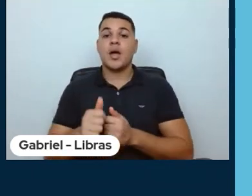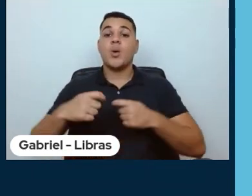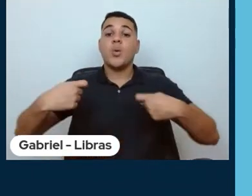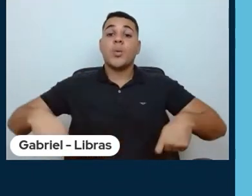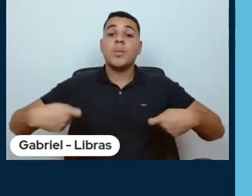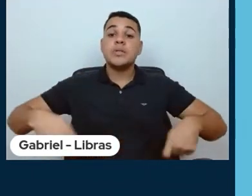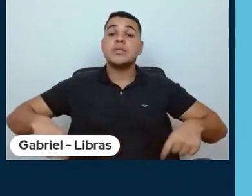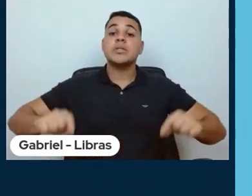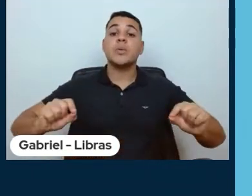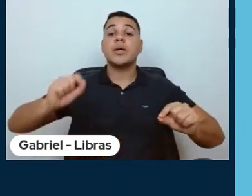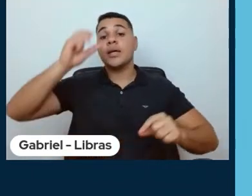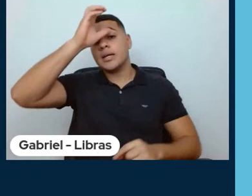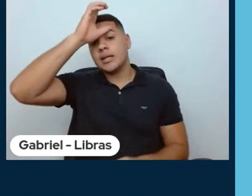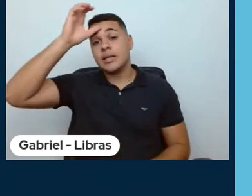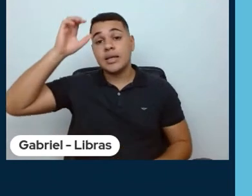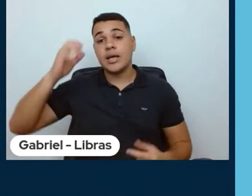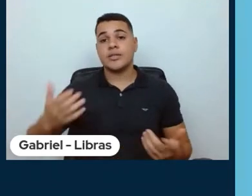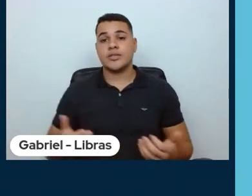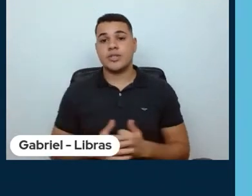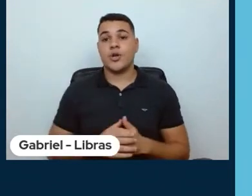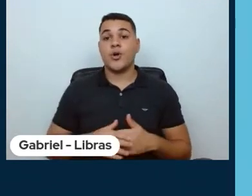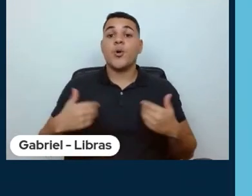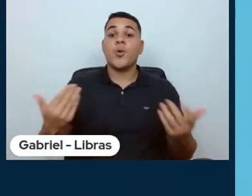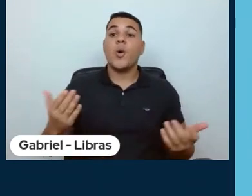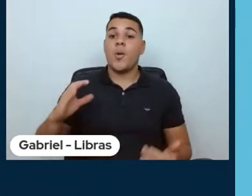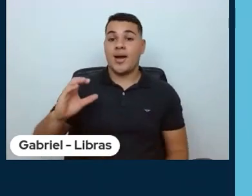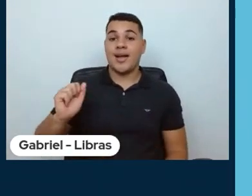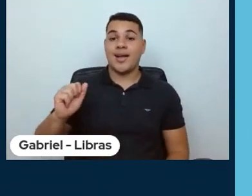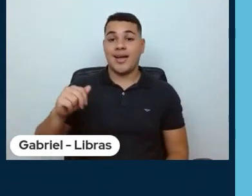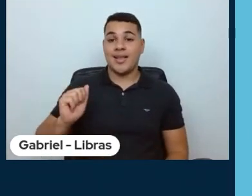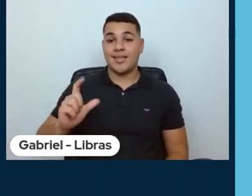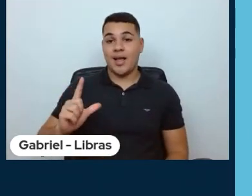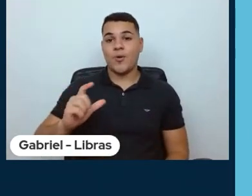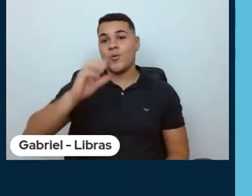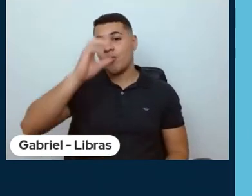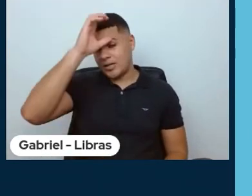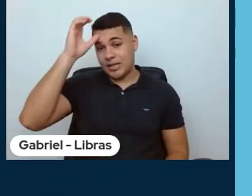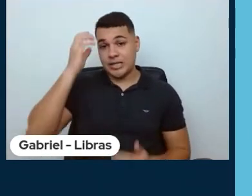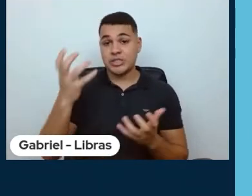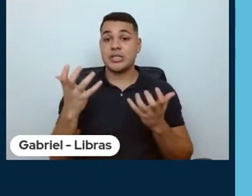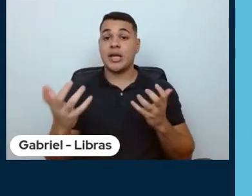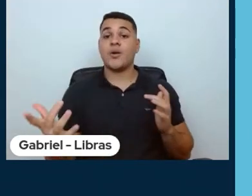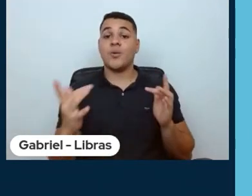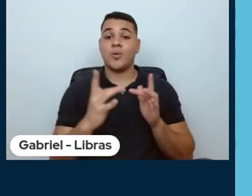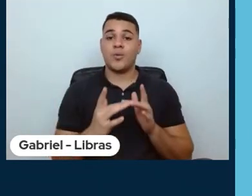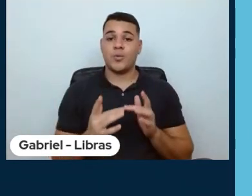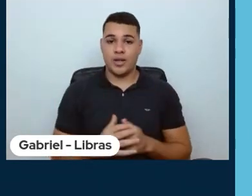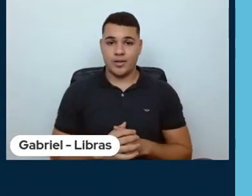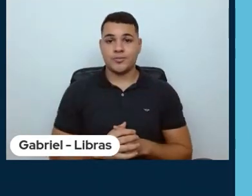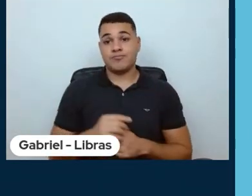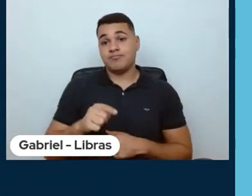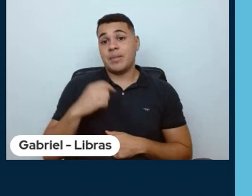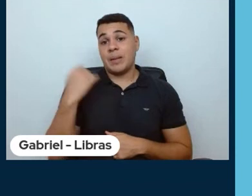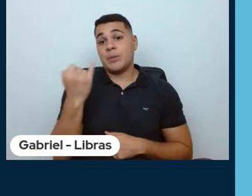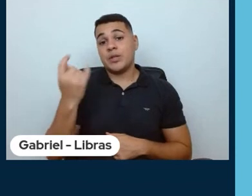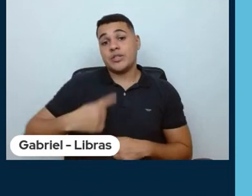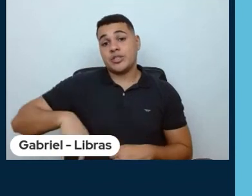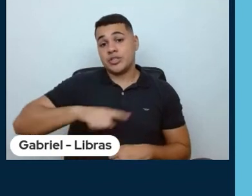por onde ele precisa, qual o canal que esse cliente quer entrar em contato, né. É importante a gente ter essa mensagem, né.